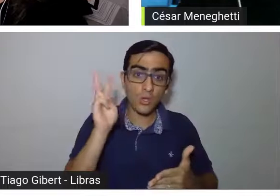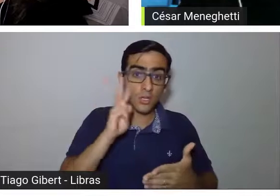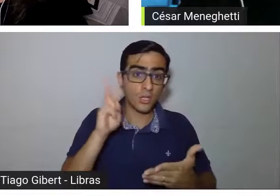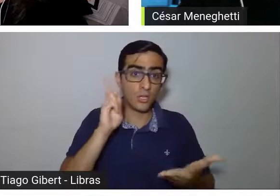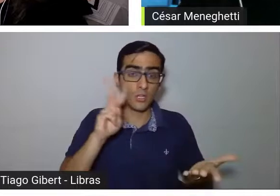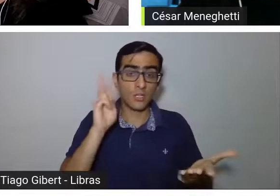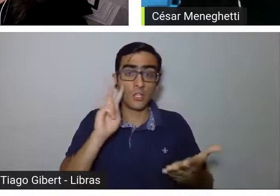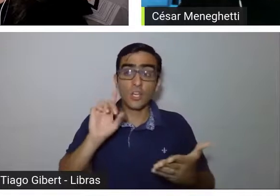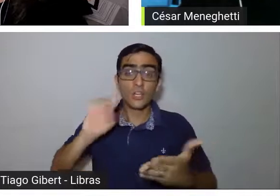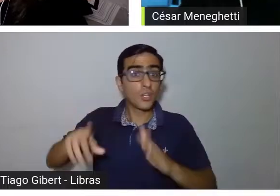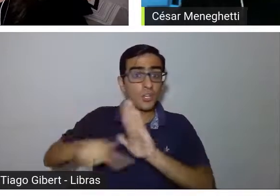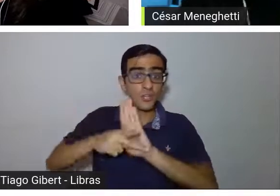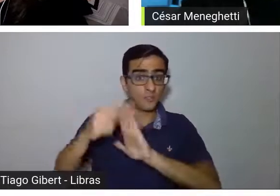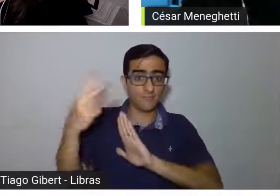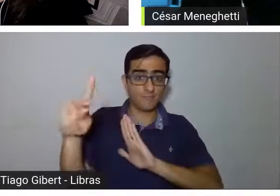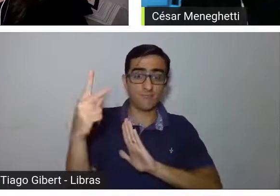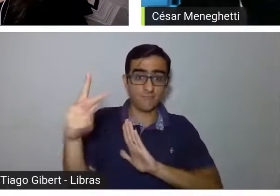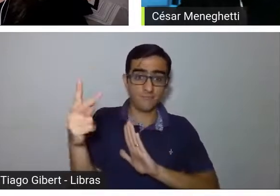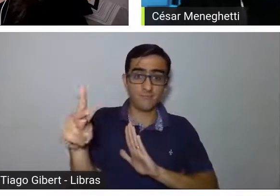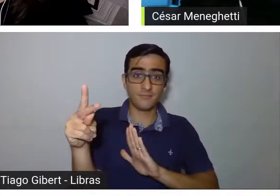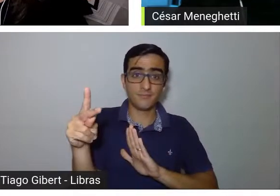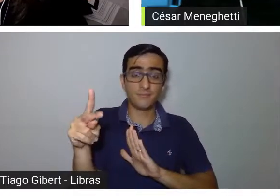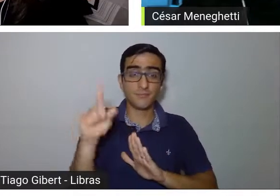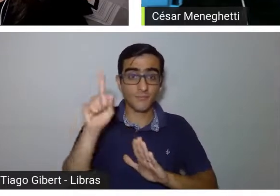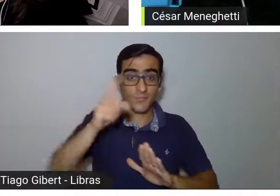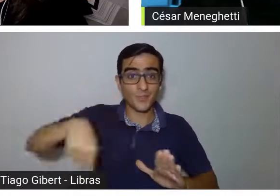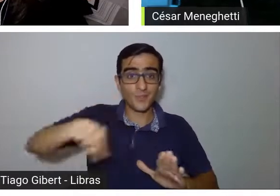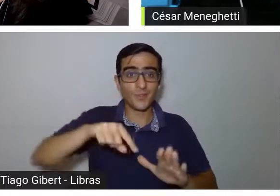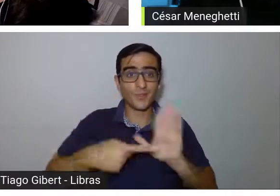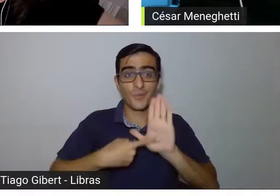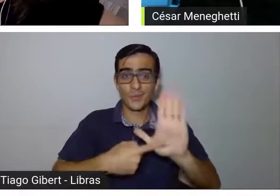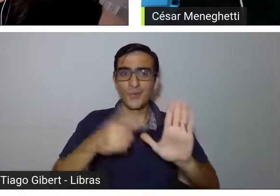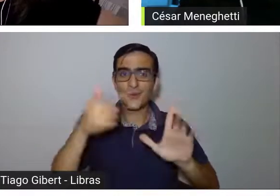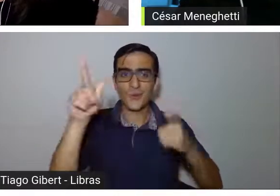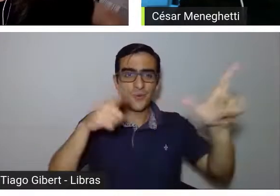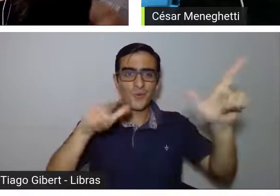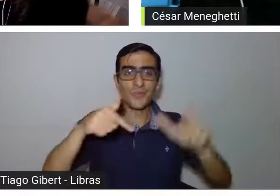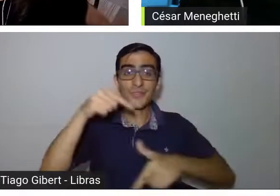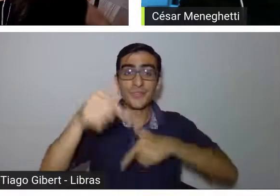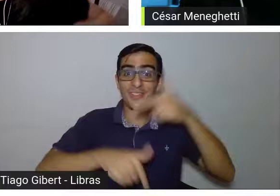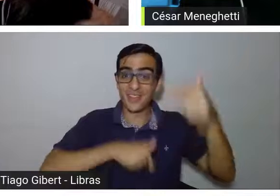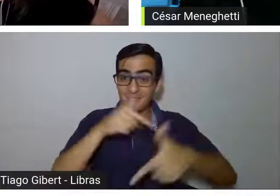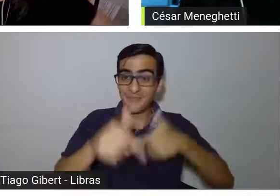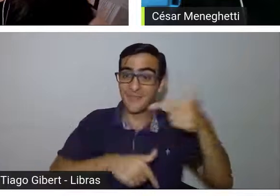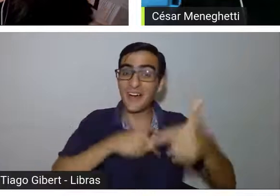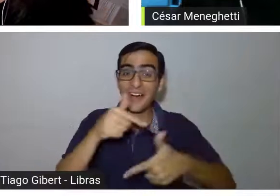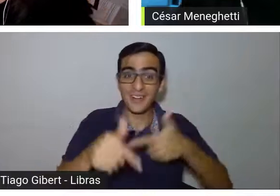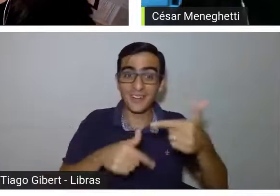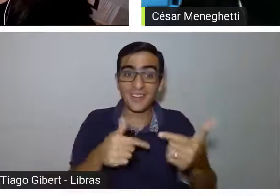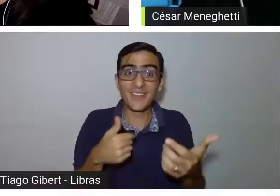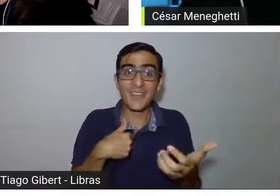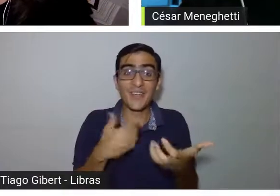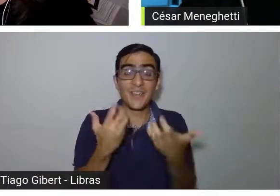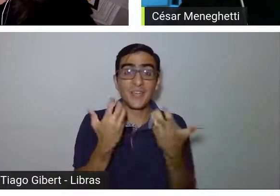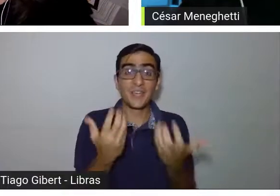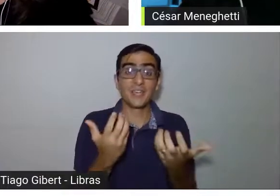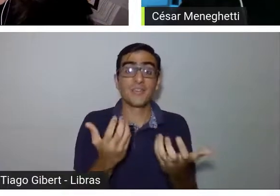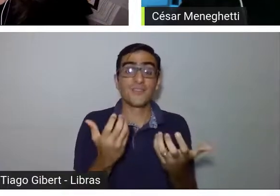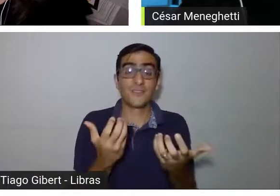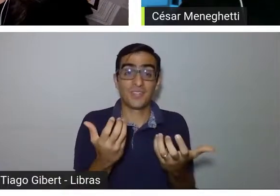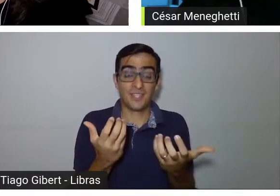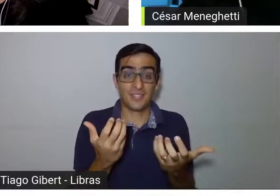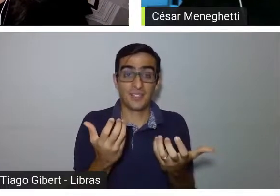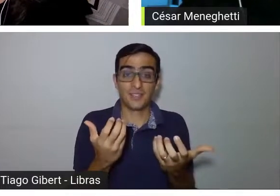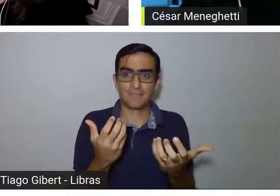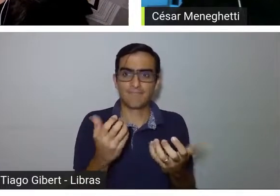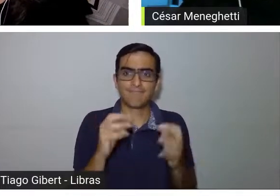que só ele tem. E isso depois a gente vai ver nos outros trabalhos. É verdade, isso que eu ia falar. E eu queria...